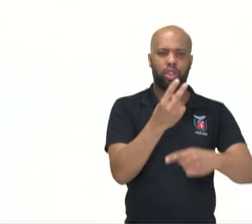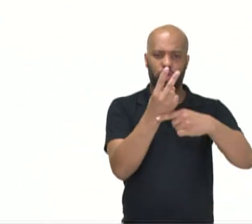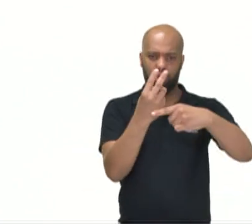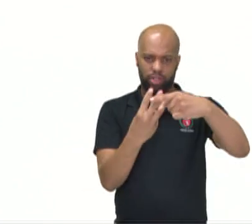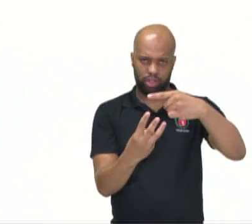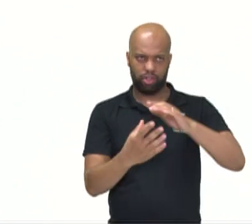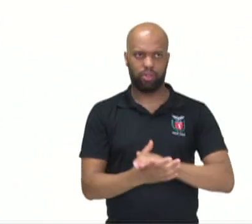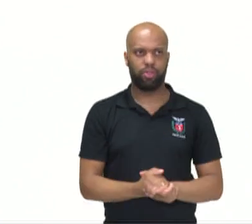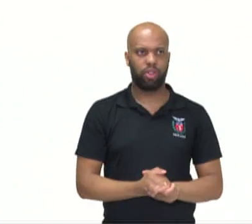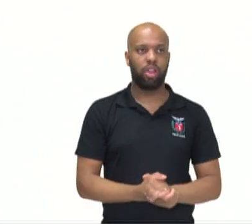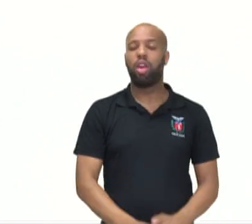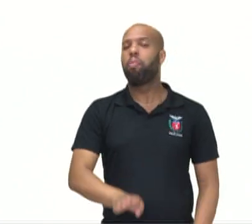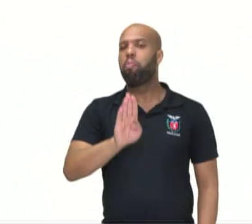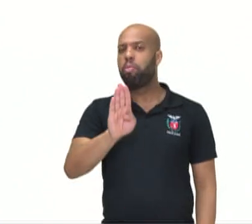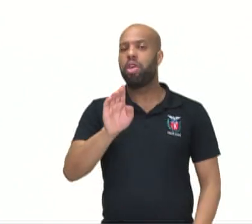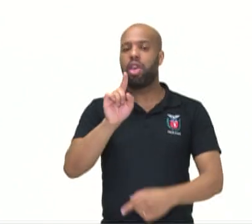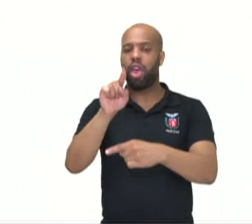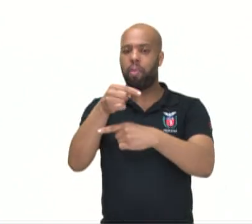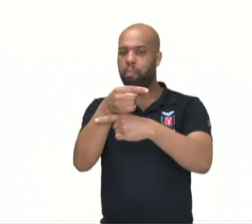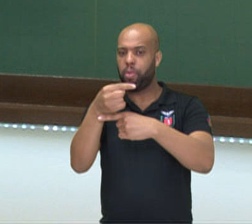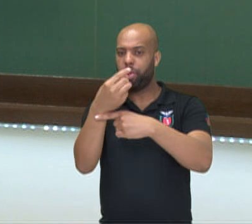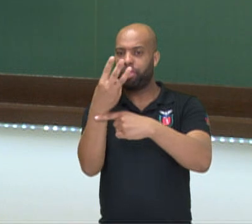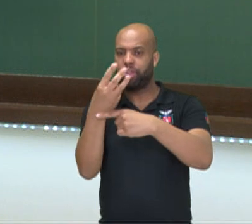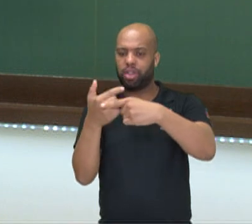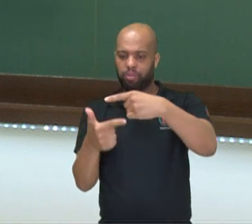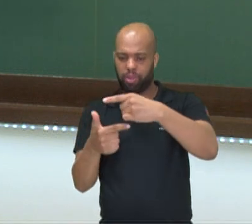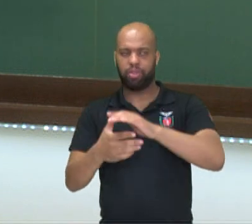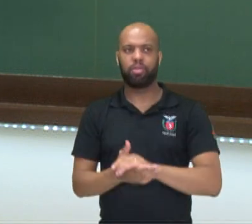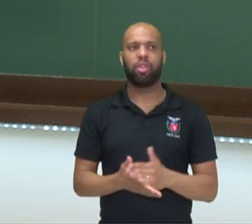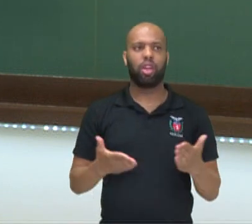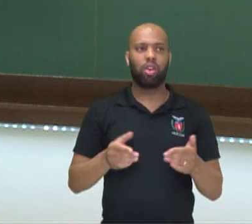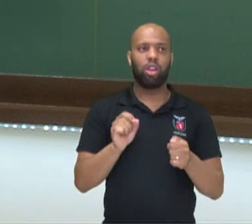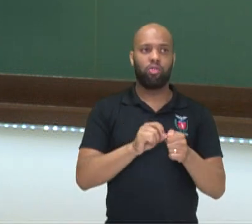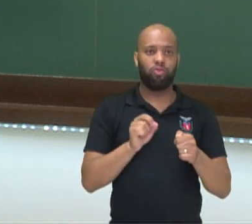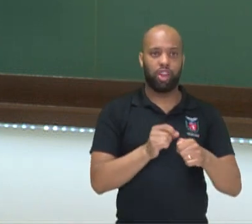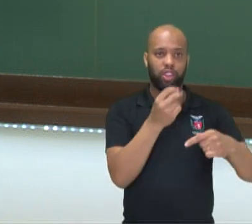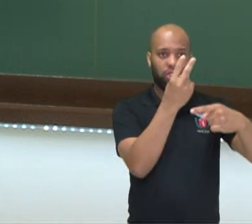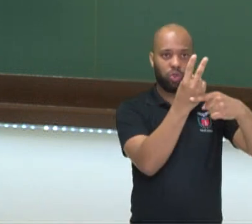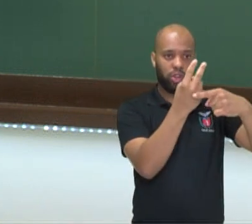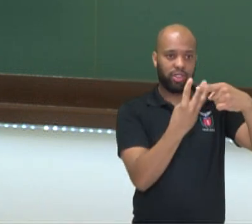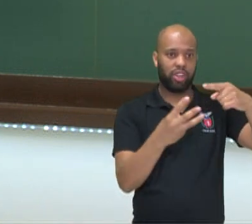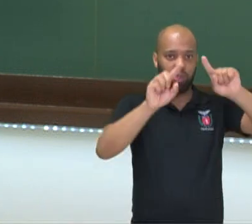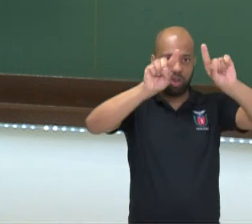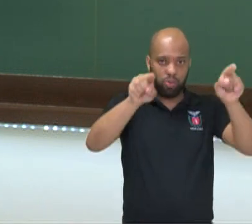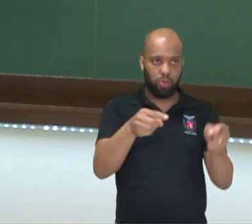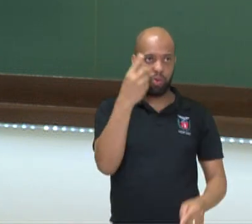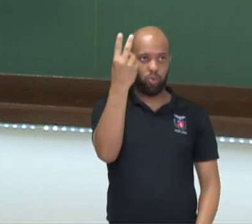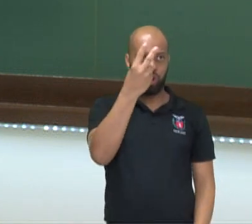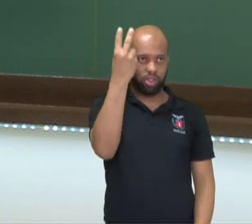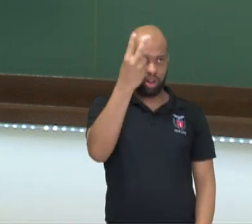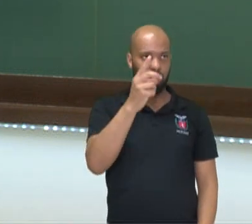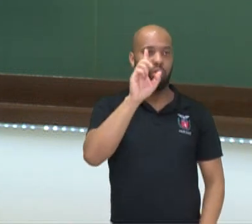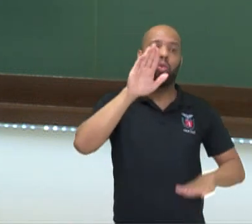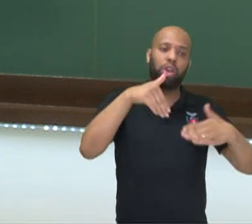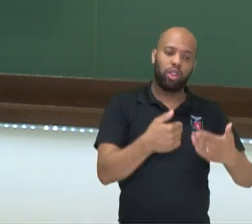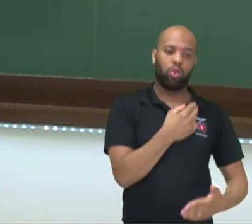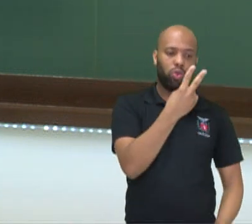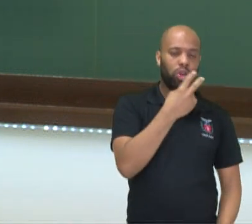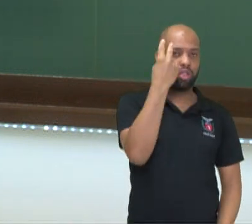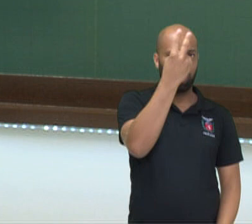3 meios. E agora? Eu vou fazer 2 terços ao quadrado. 2 ao quadrado é 4, 3 ao quadrado é